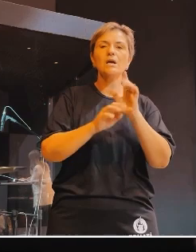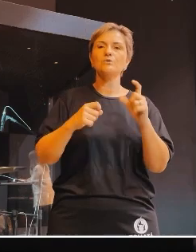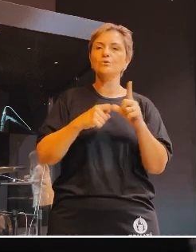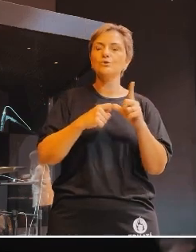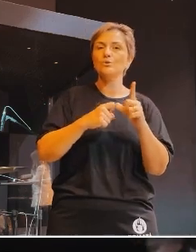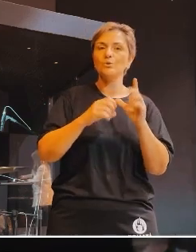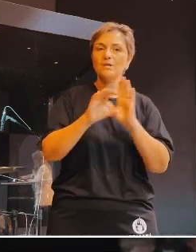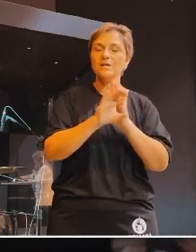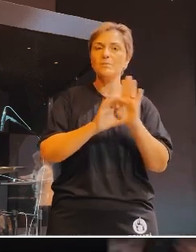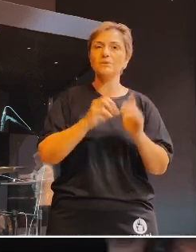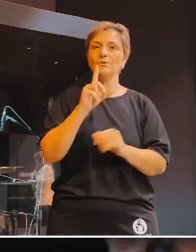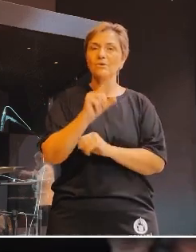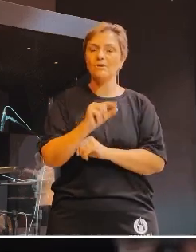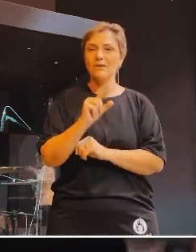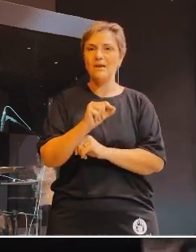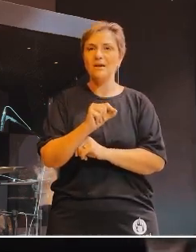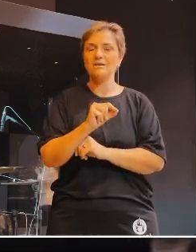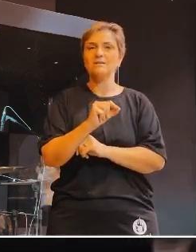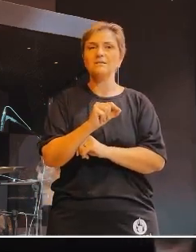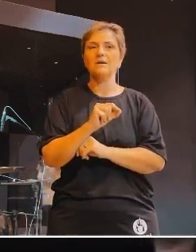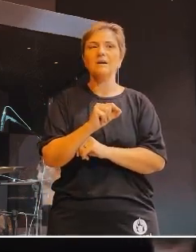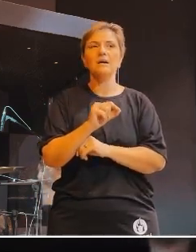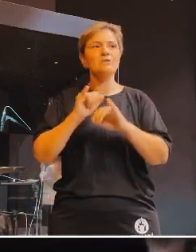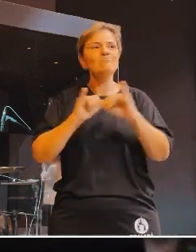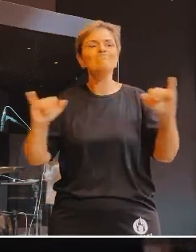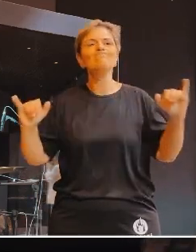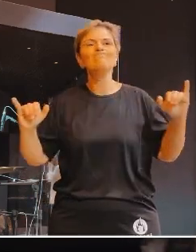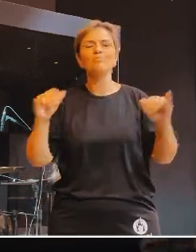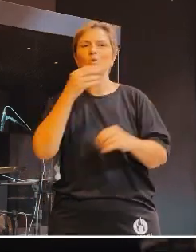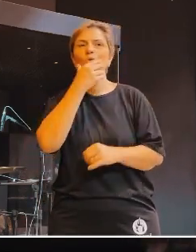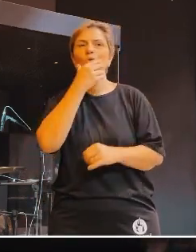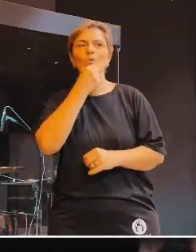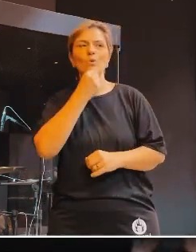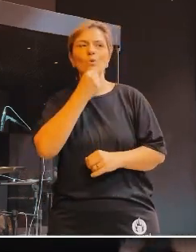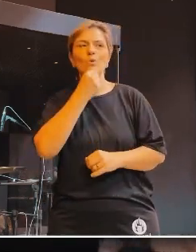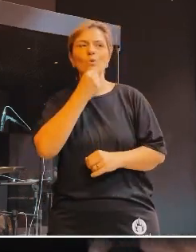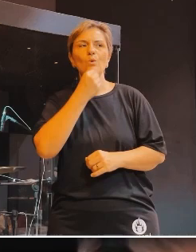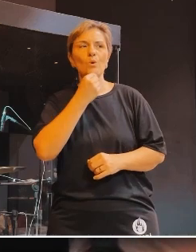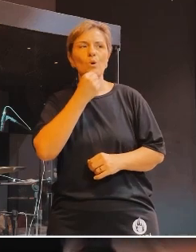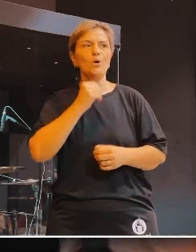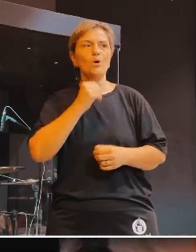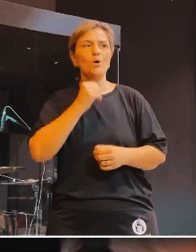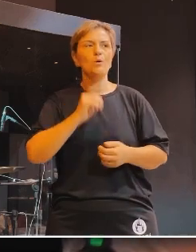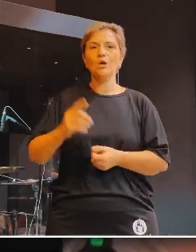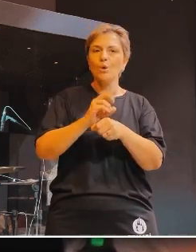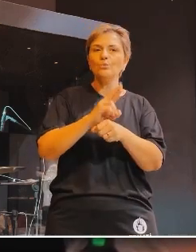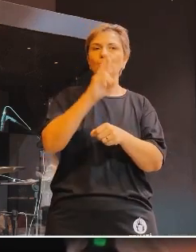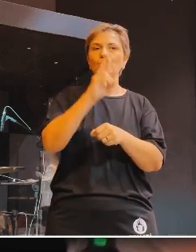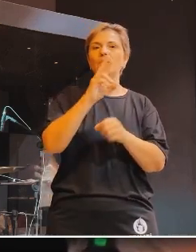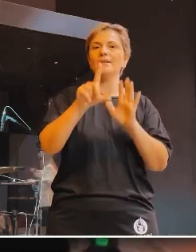capítulo 10, fala de um homem doutor da lei.